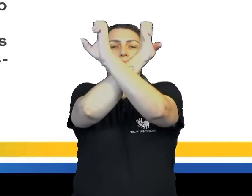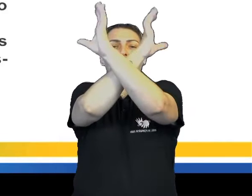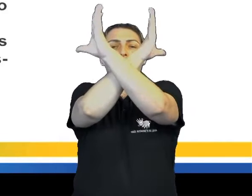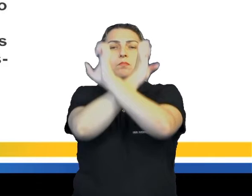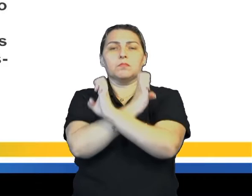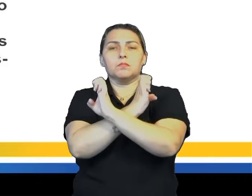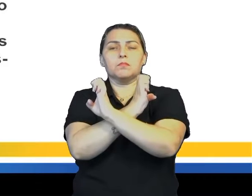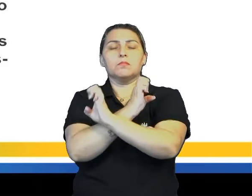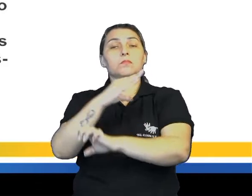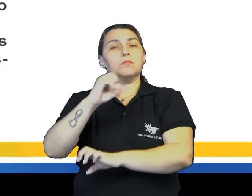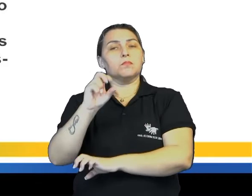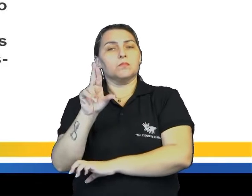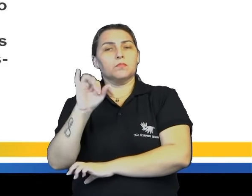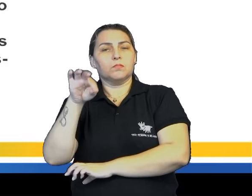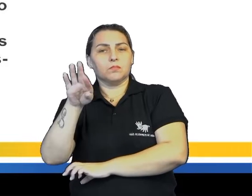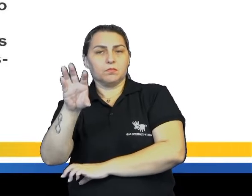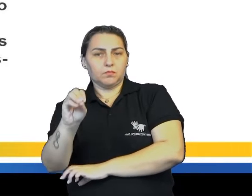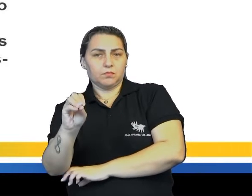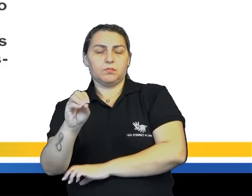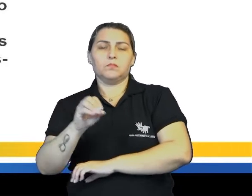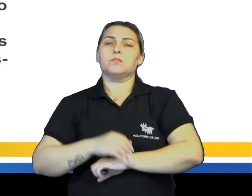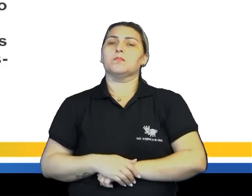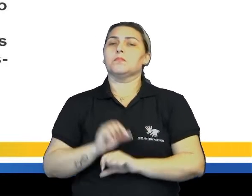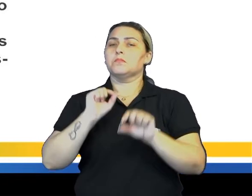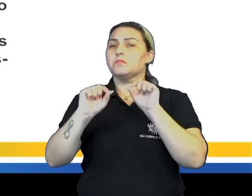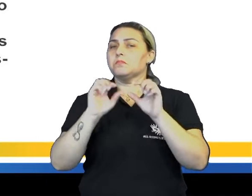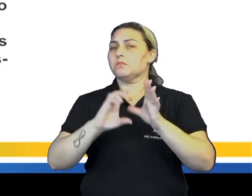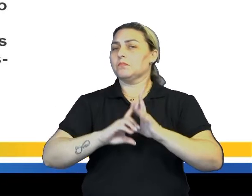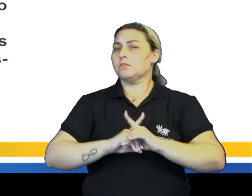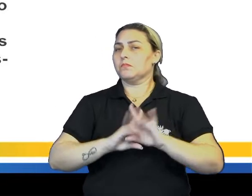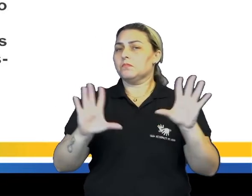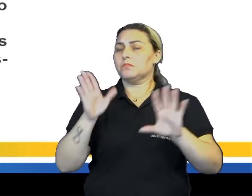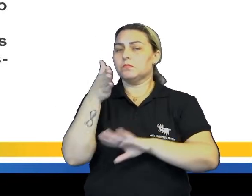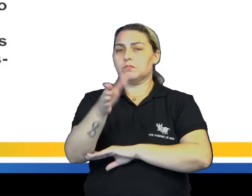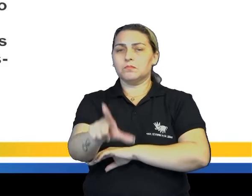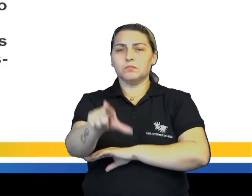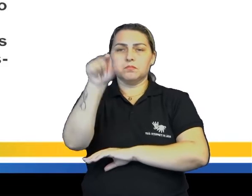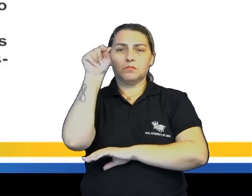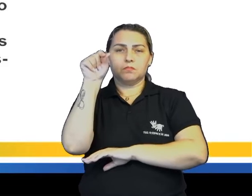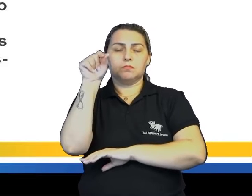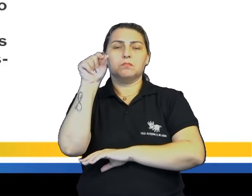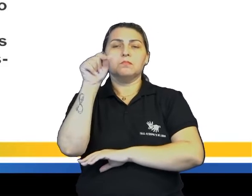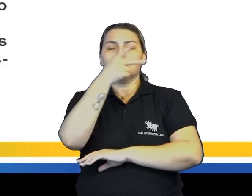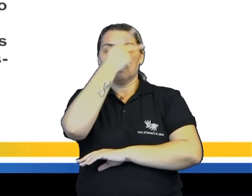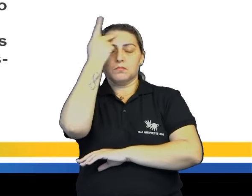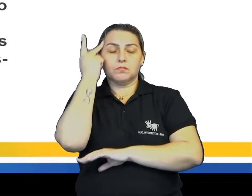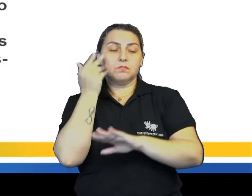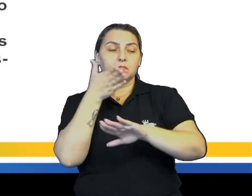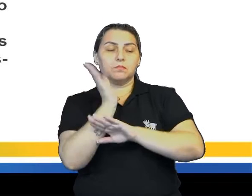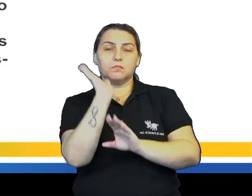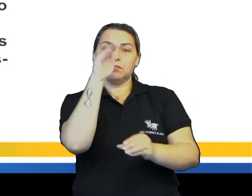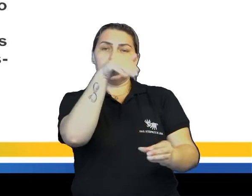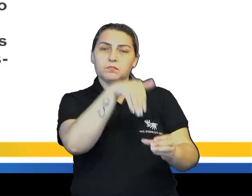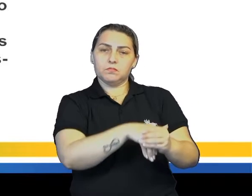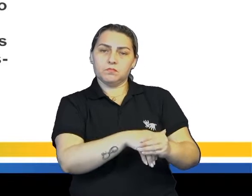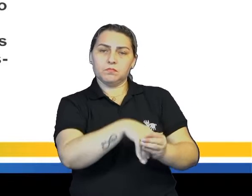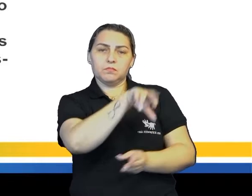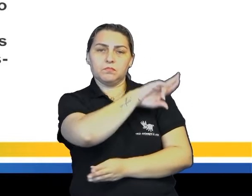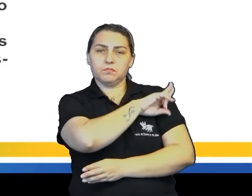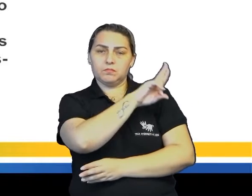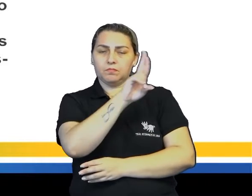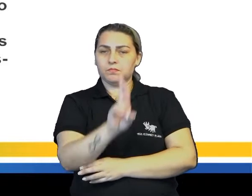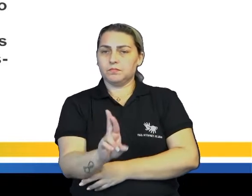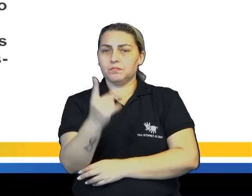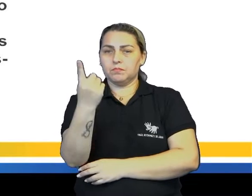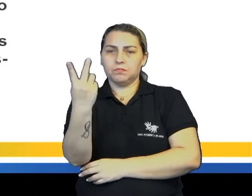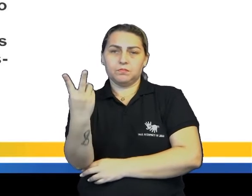de Filipe. Então, o que então, professor, é a democracia direta? É a escolha direta. As pessoas iam e votavam nos seus representantes